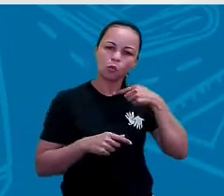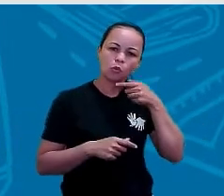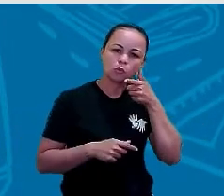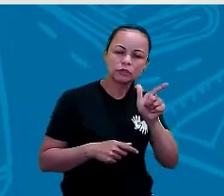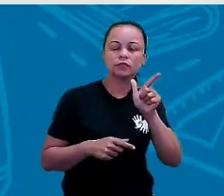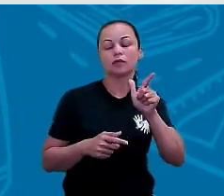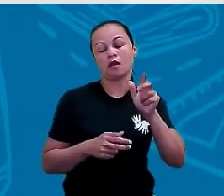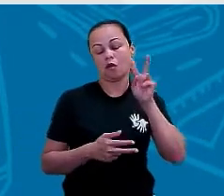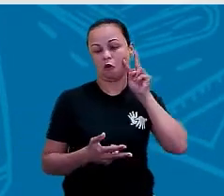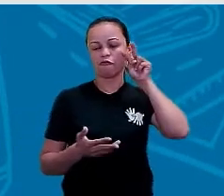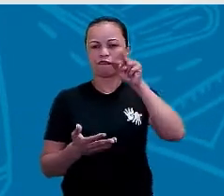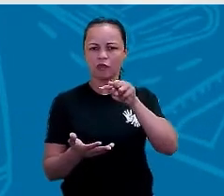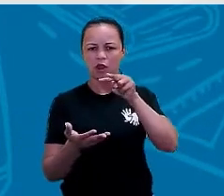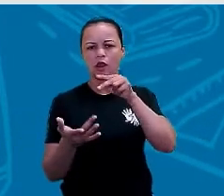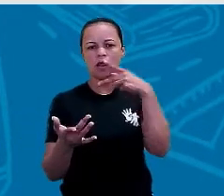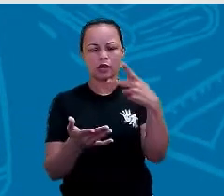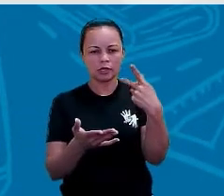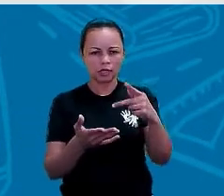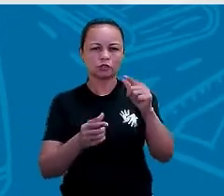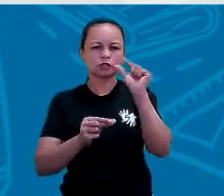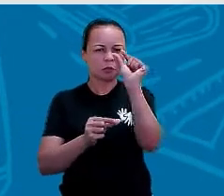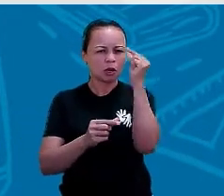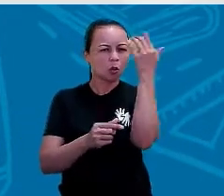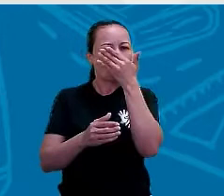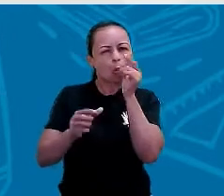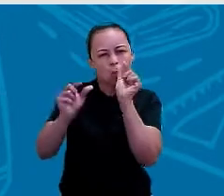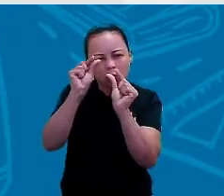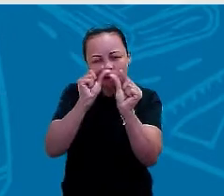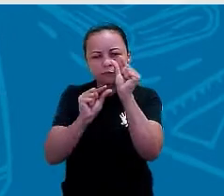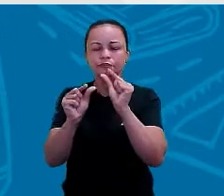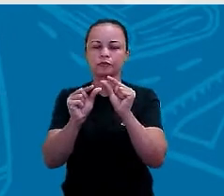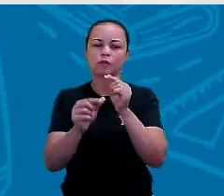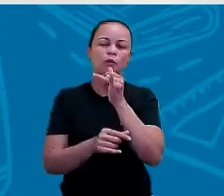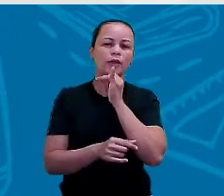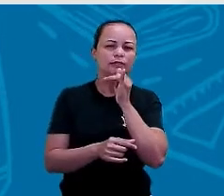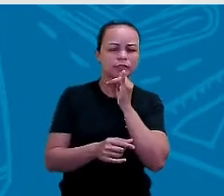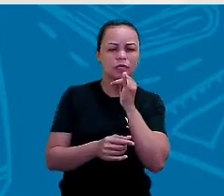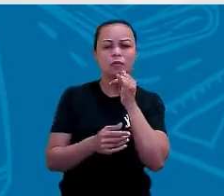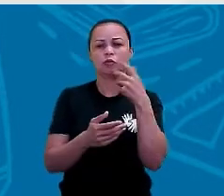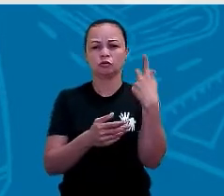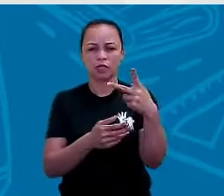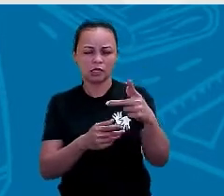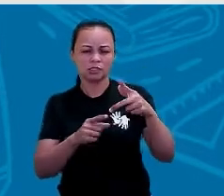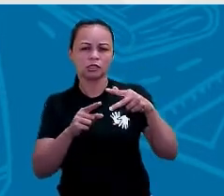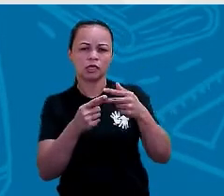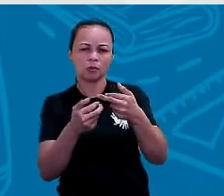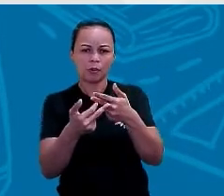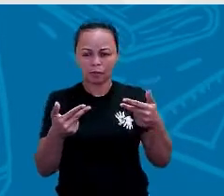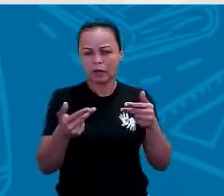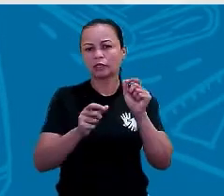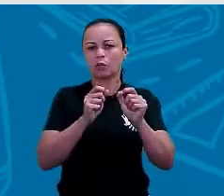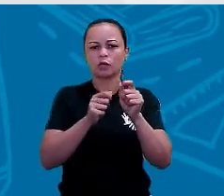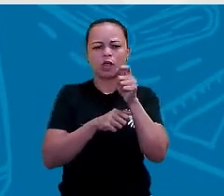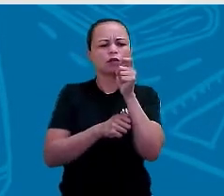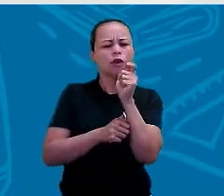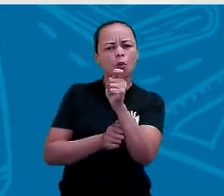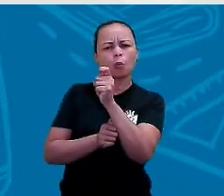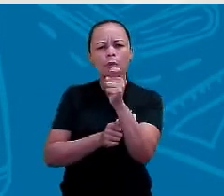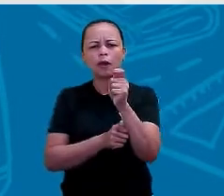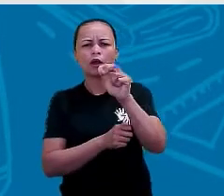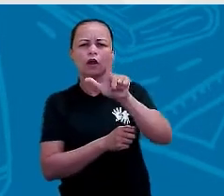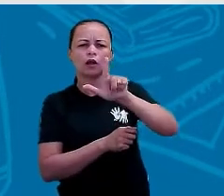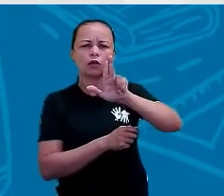ver esses micro-organismos. E a exemplo desses equipamentos, nós podemos citar a lupa, tá certo?